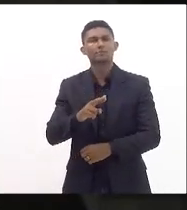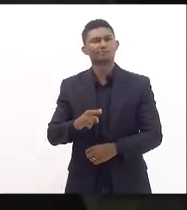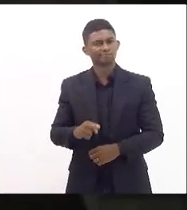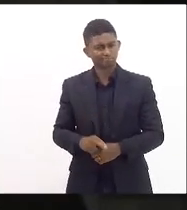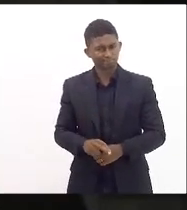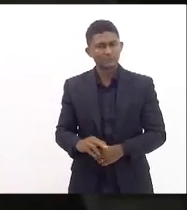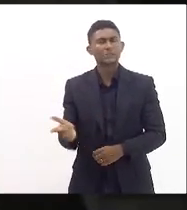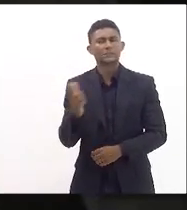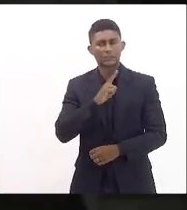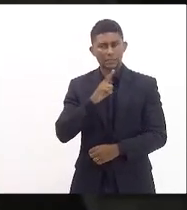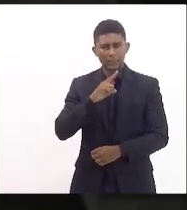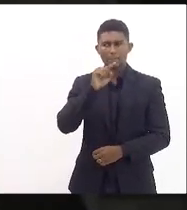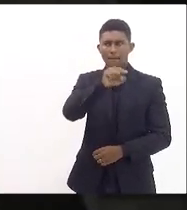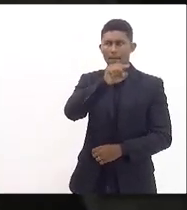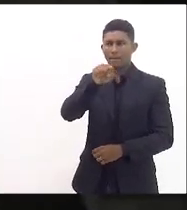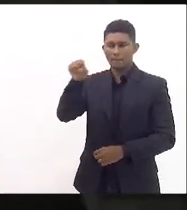sobretudo,